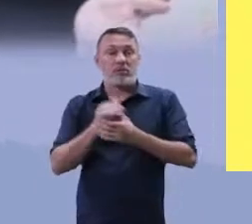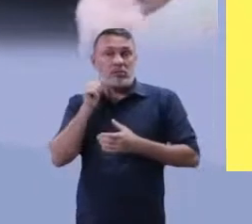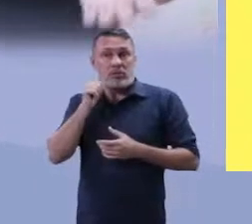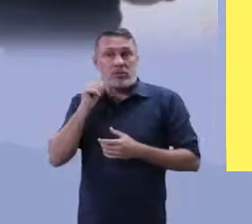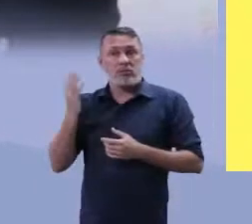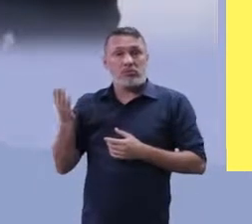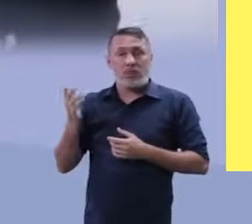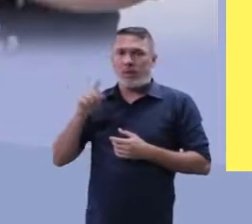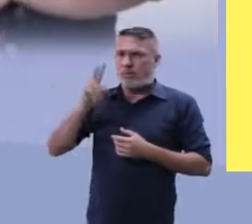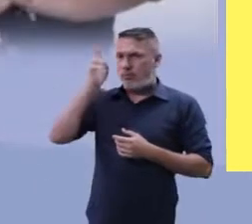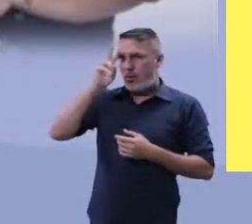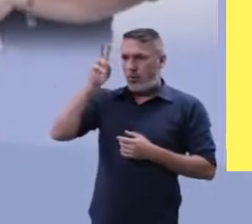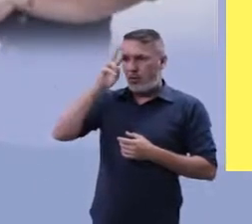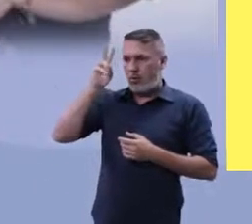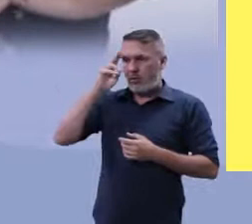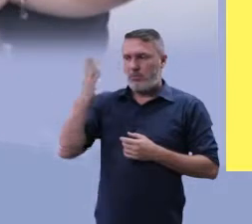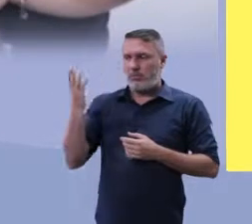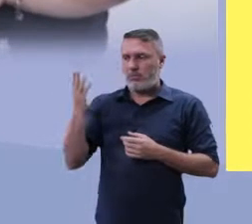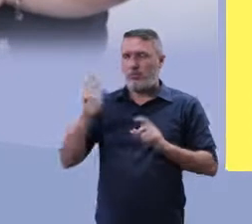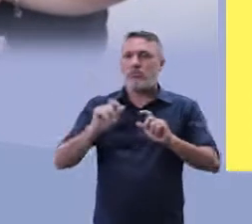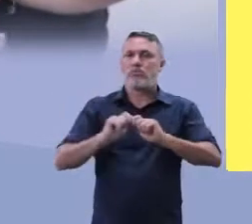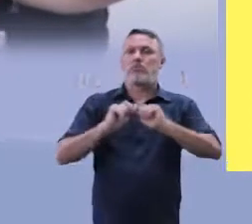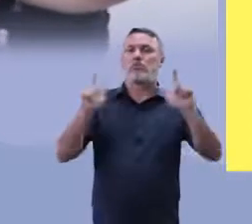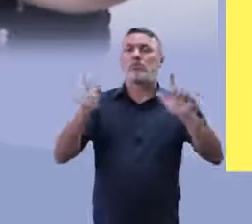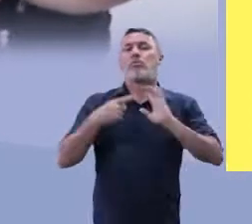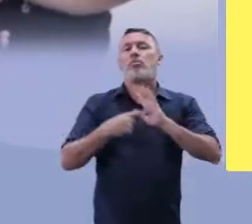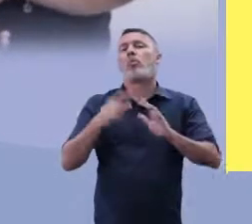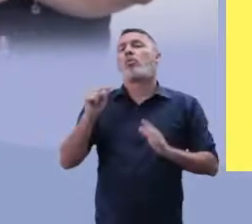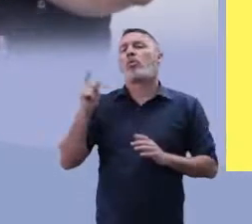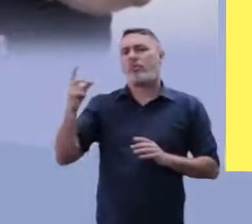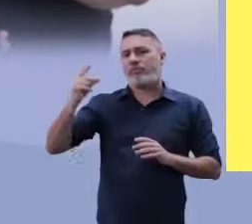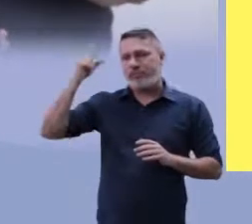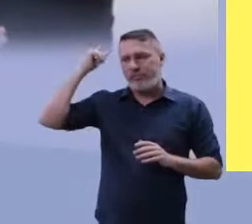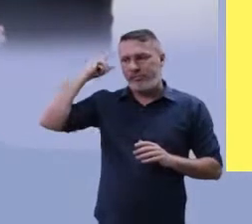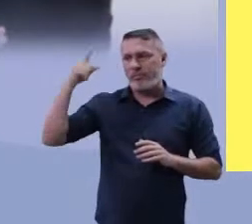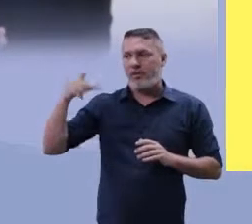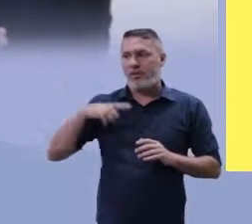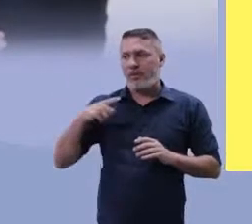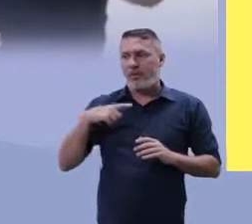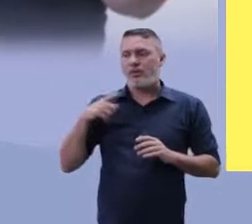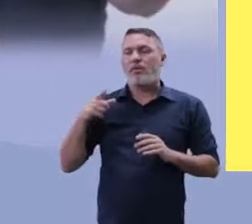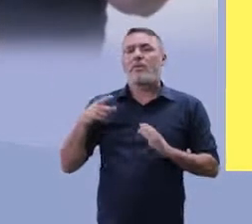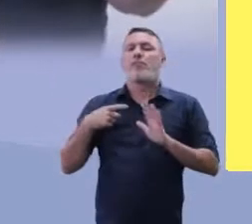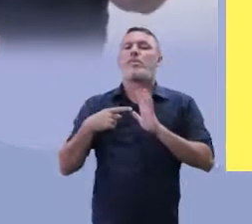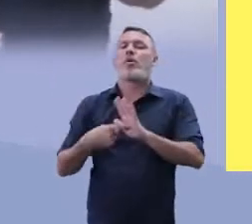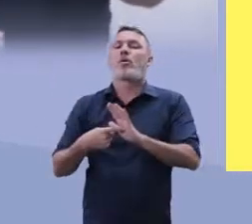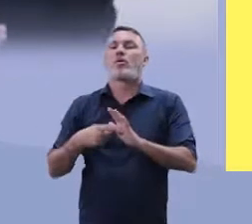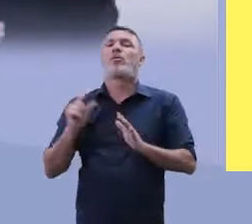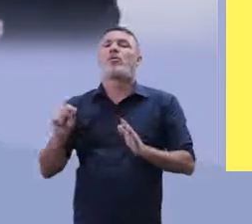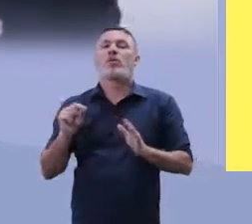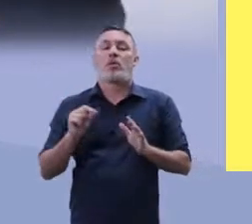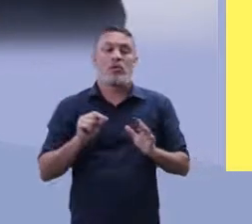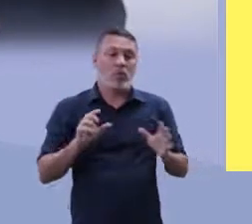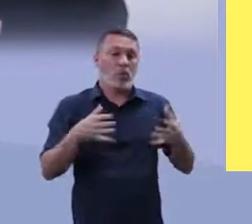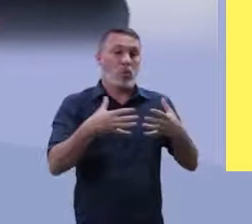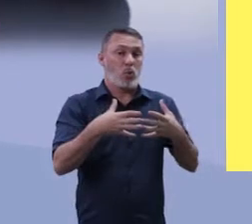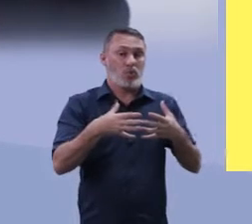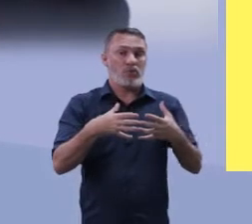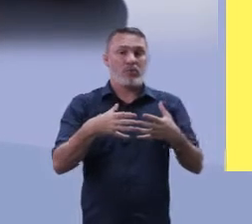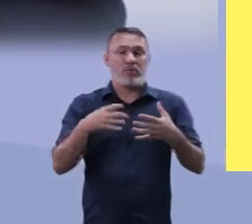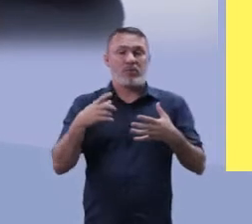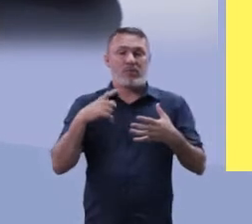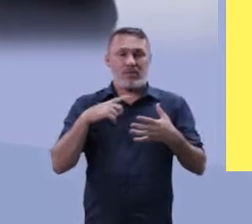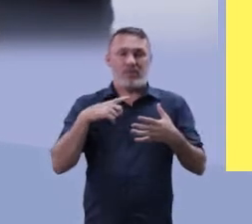esposa. Essa foto histórica foi colocada aí para você. Eles faziam o outro lado. Enquanto um grupo apelava